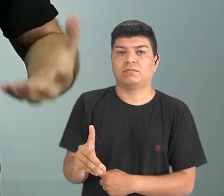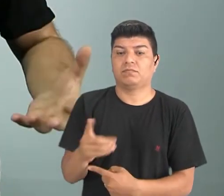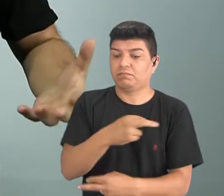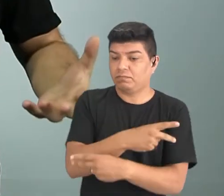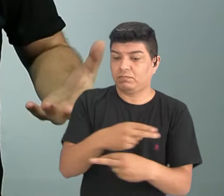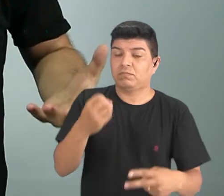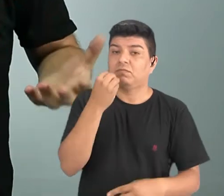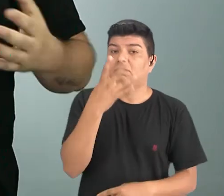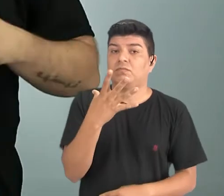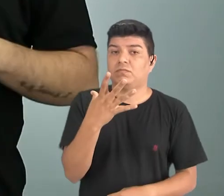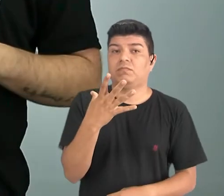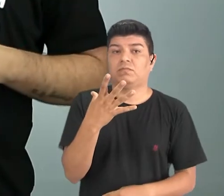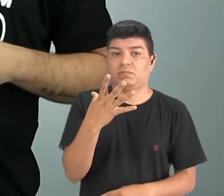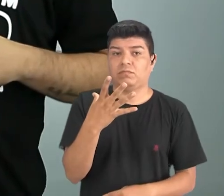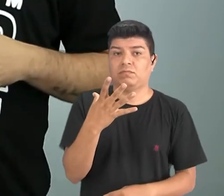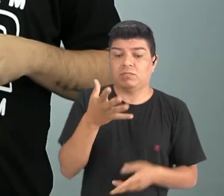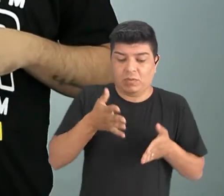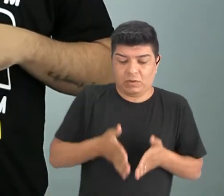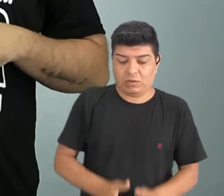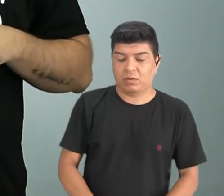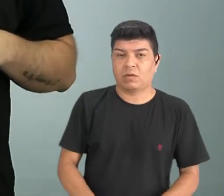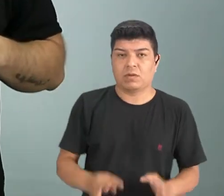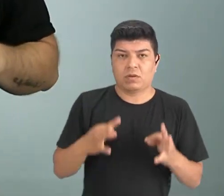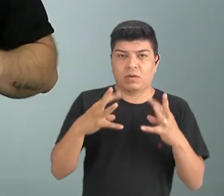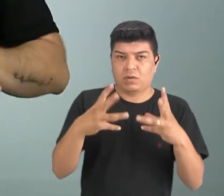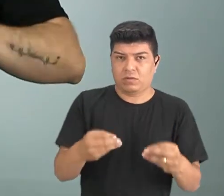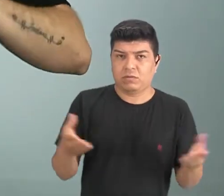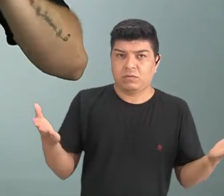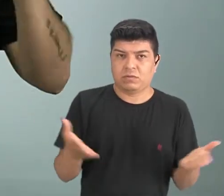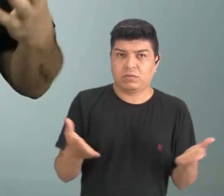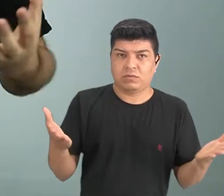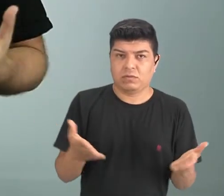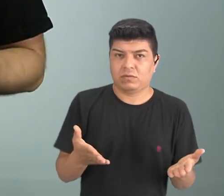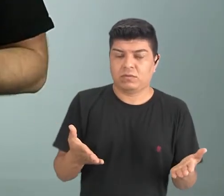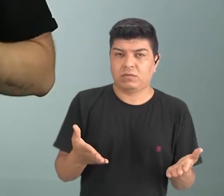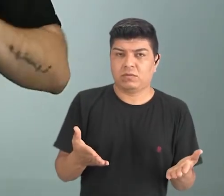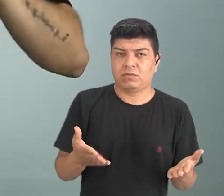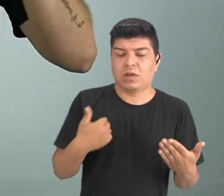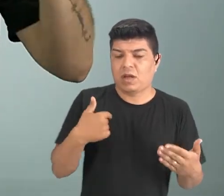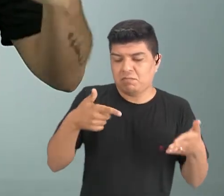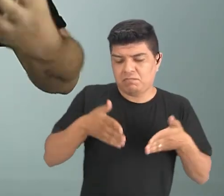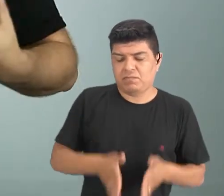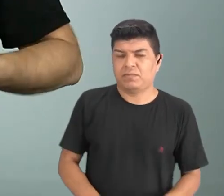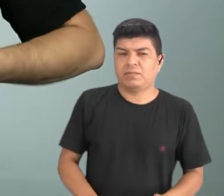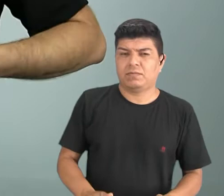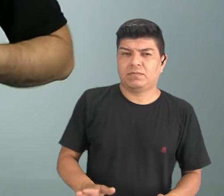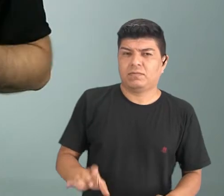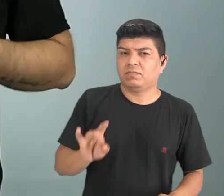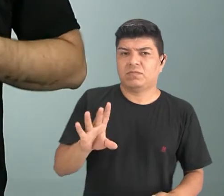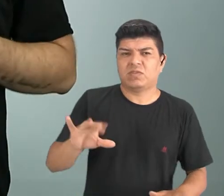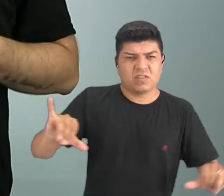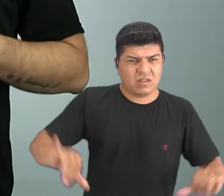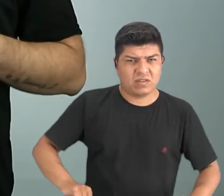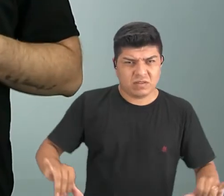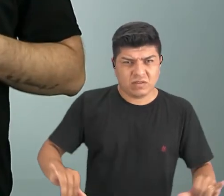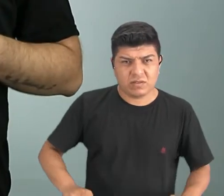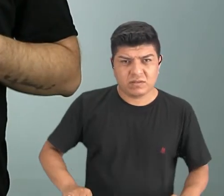coisas boas. Ninguém nasceu aqui, ninguém está aqui hoje. Eu nasci, eu estou aqui para